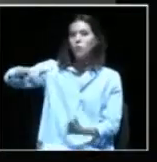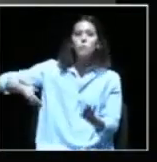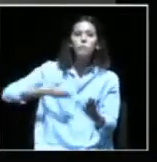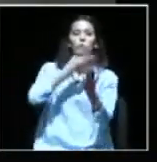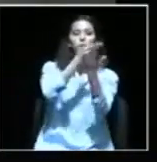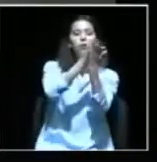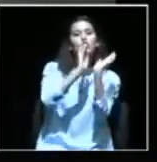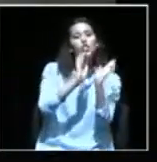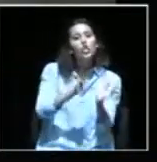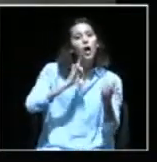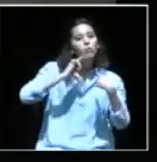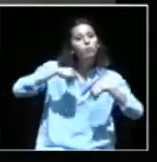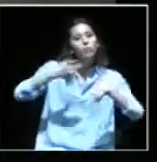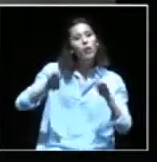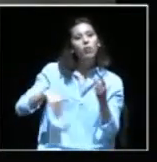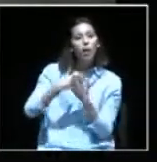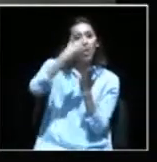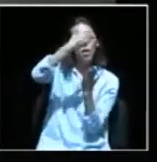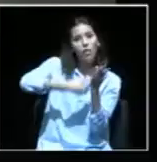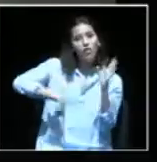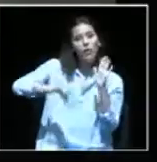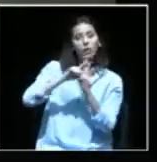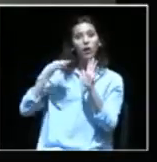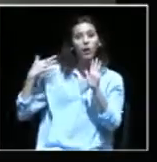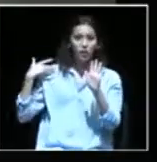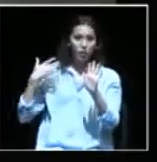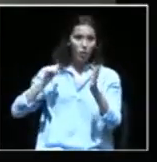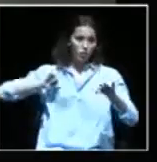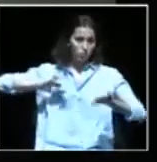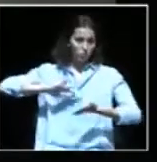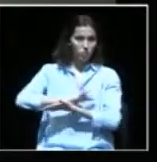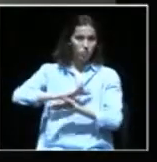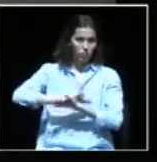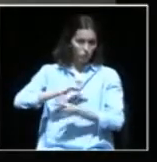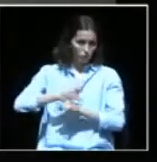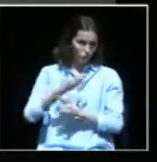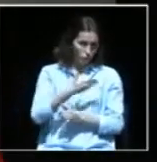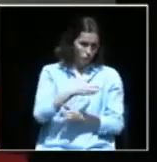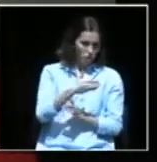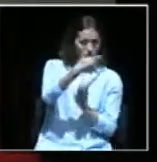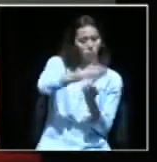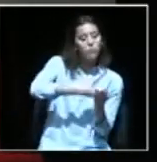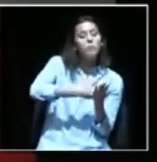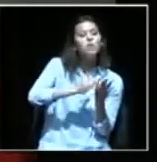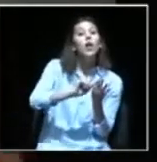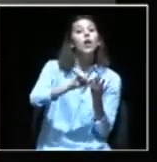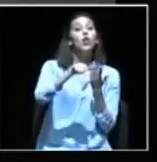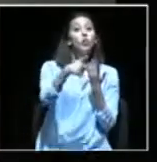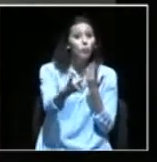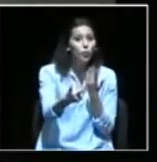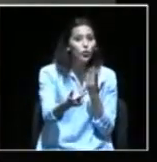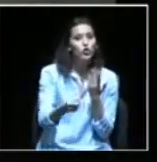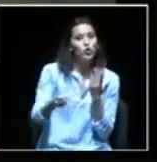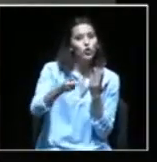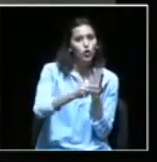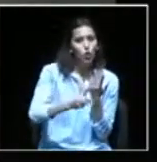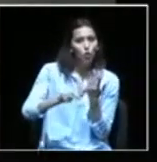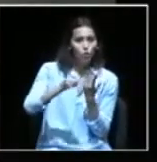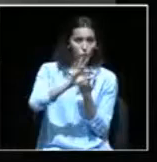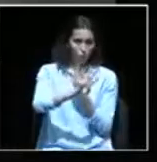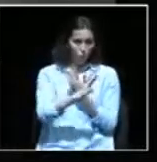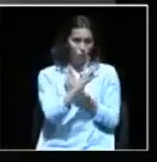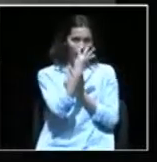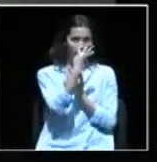sentido para os 11 decretos-lei que até à data tinham sido publicados. Depois disso, foram publicados e entraram em vigor 4